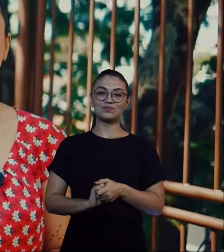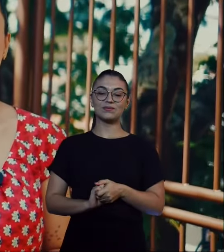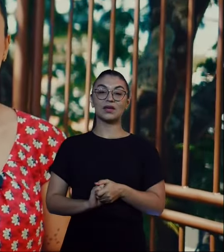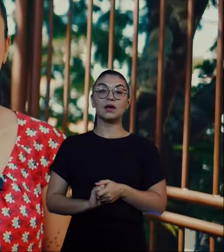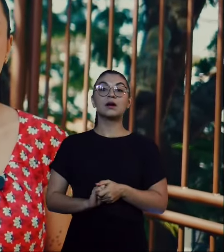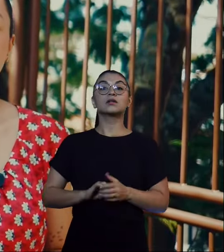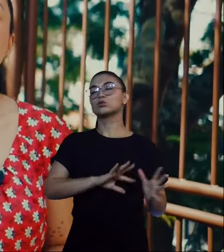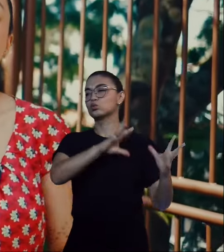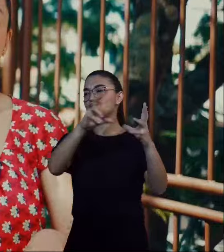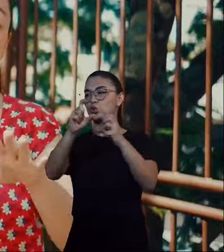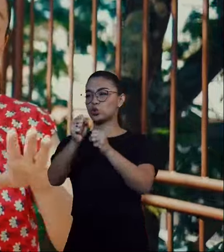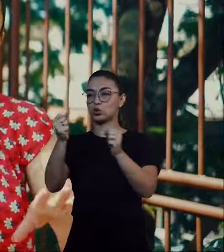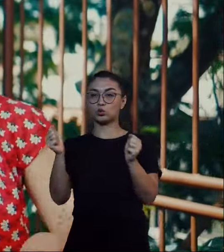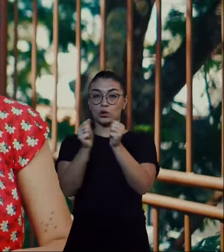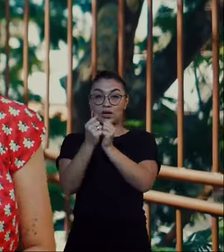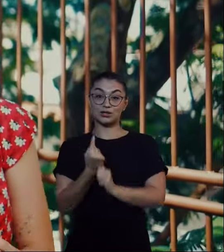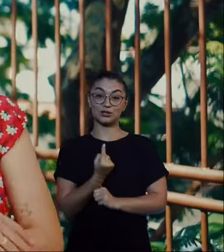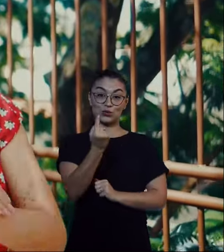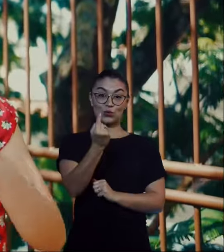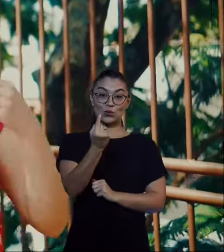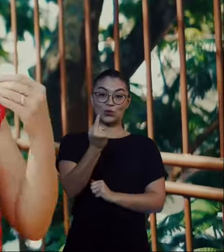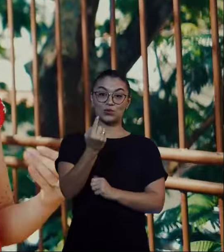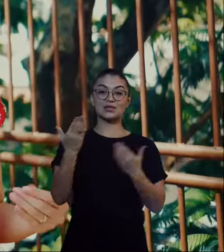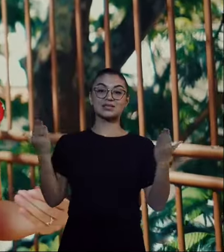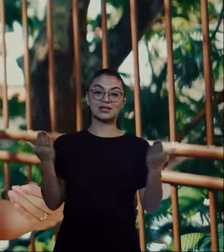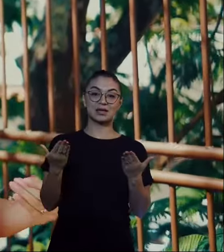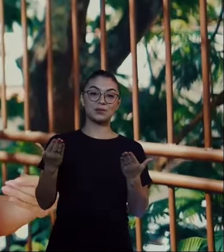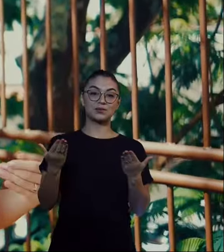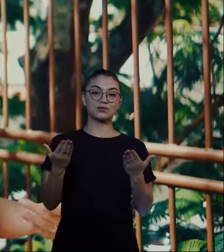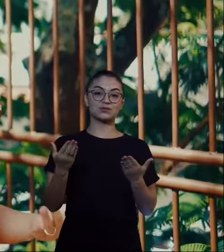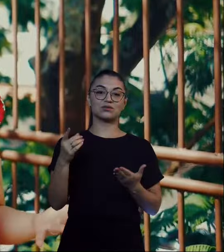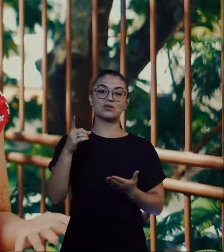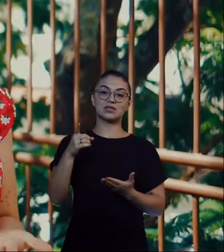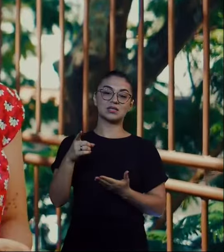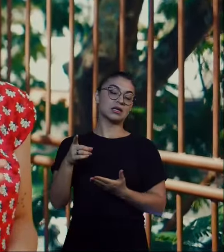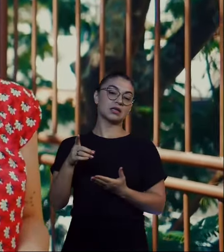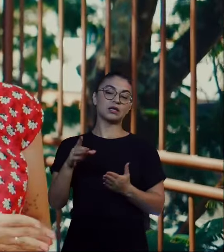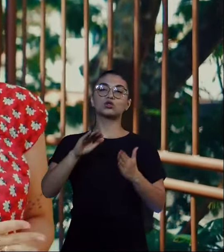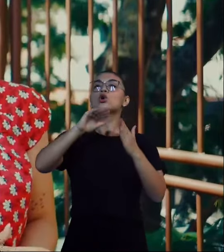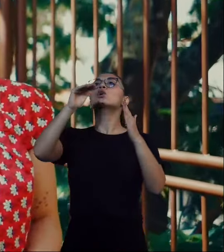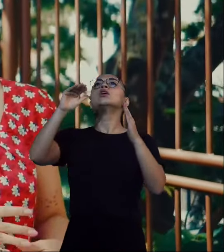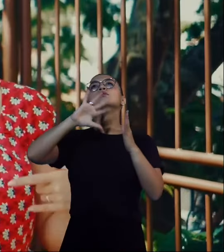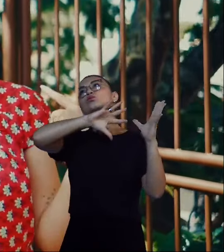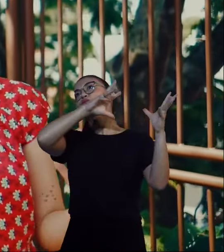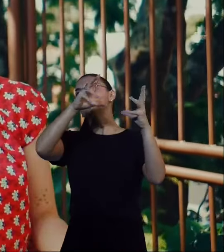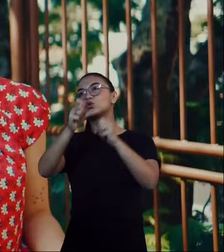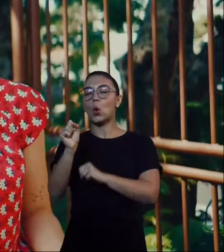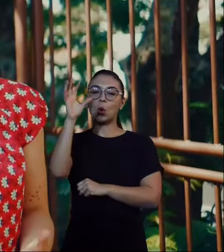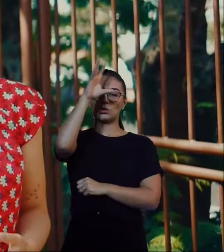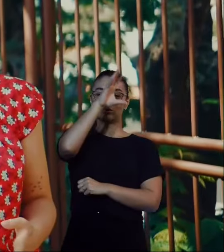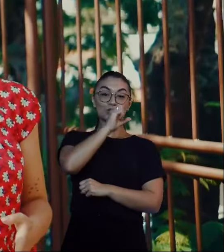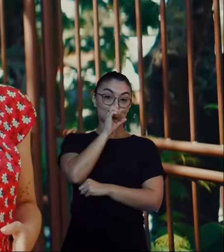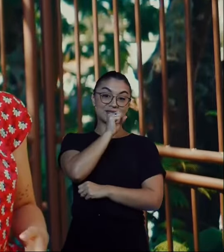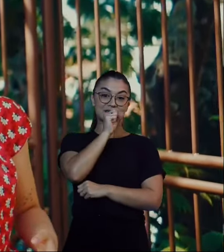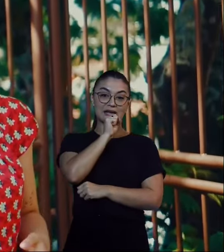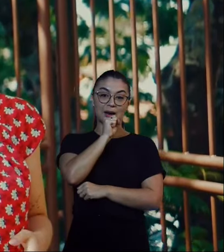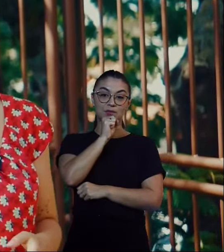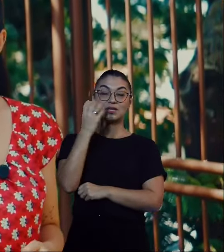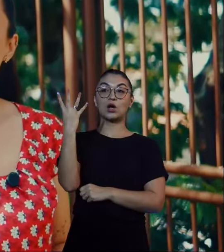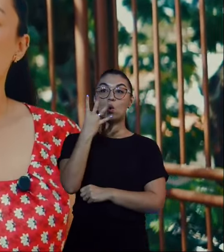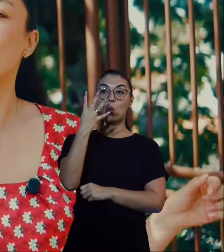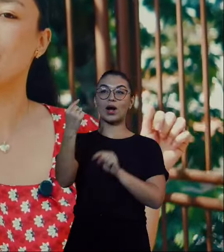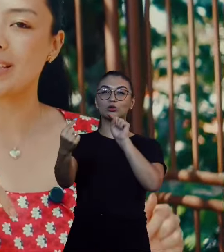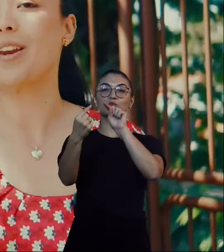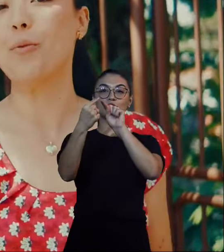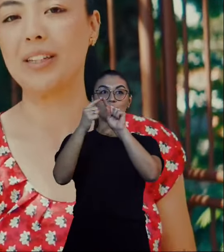sejam um, acho que você já sabe. Exatamente, talvez você esteja até cansado de ouvir o Salomão falar isso todo sábado. Mas além disso, existem 4 focos que nós